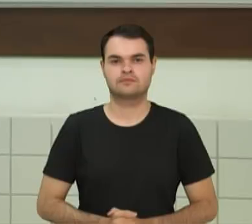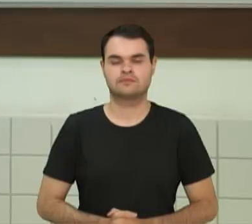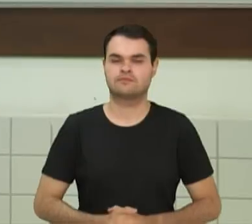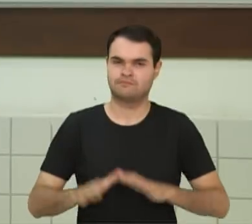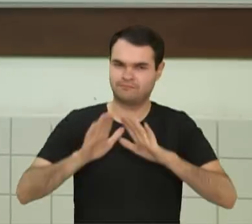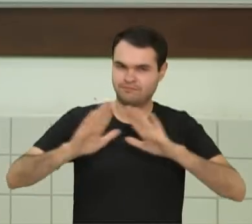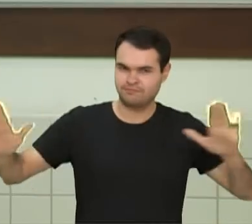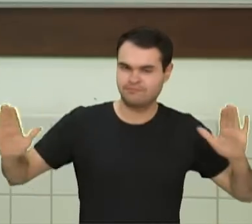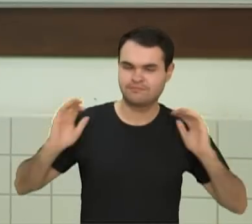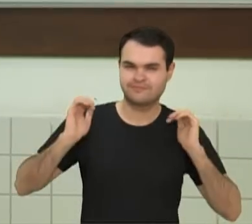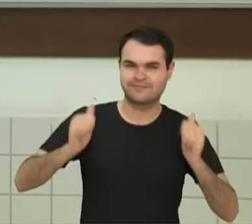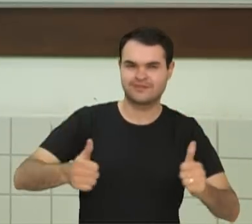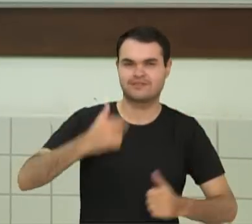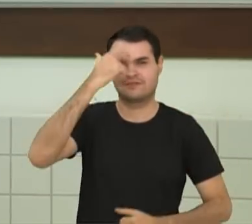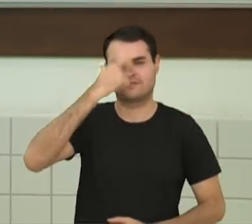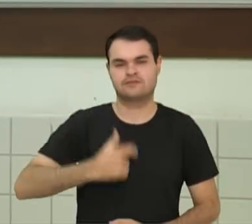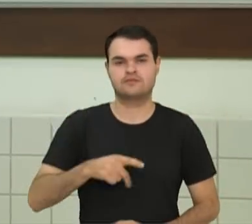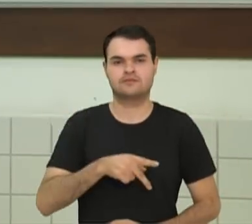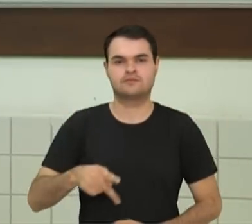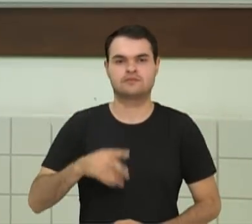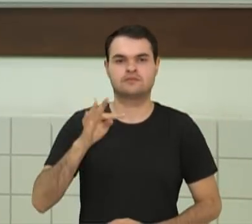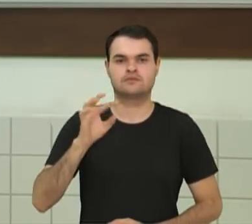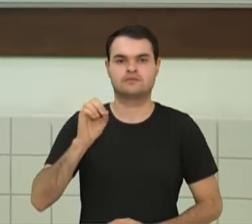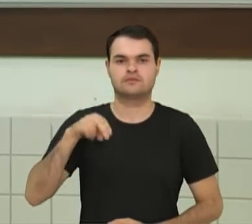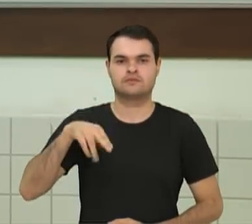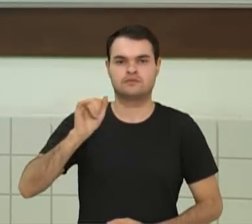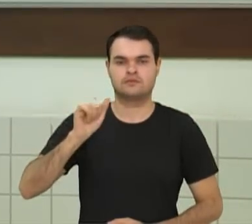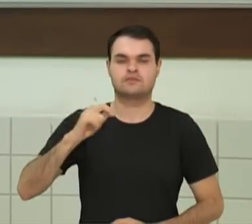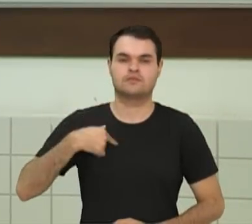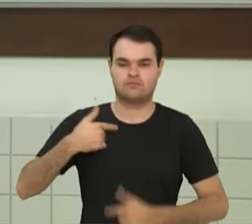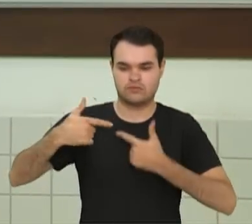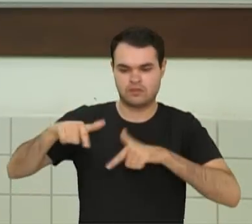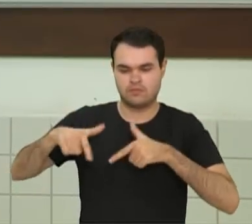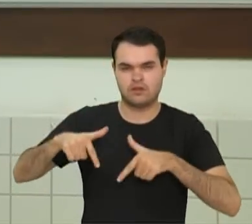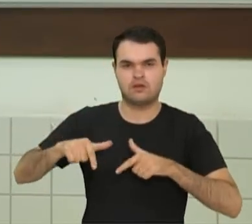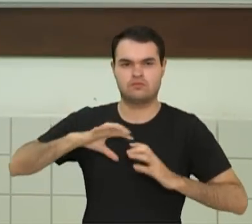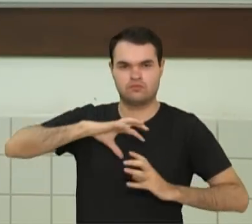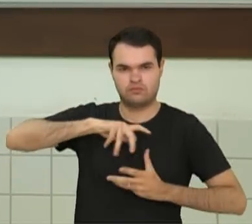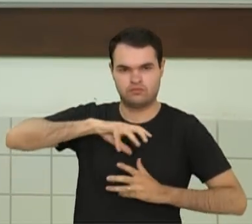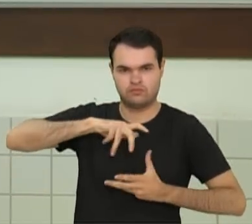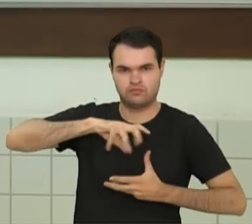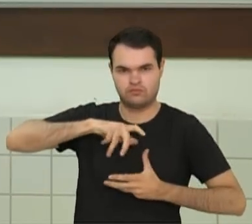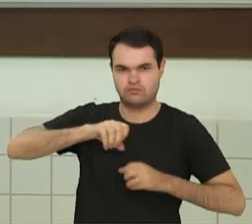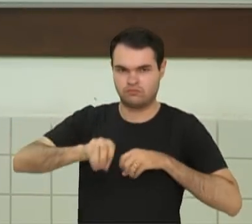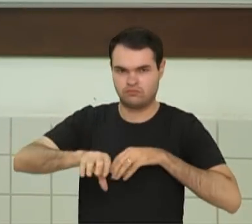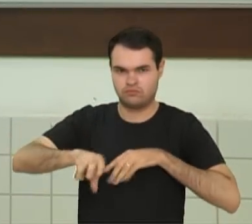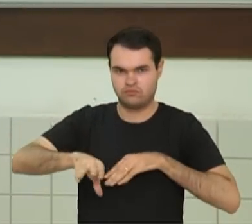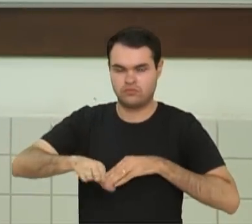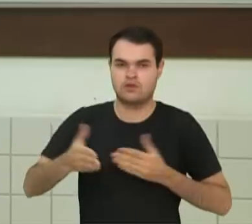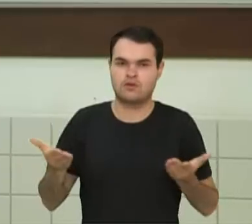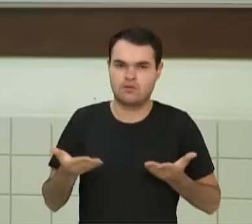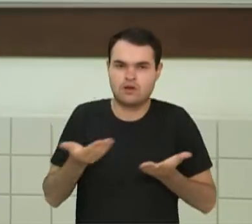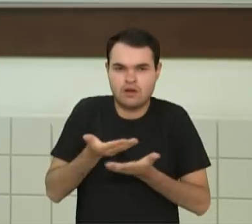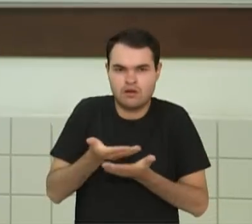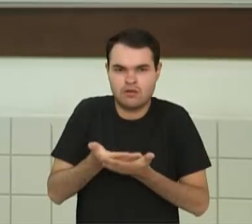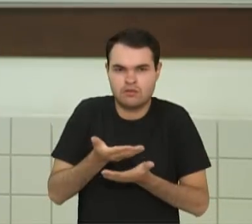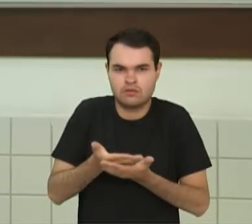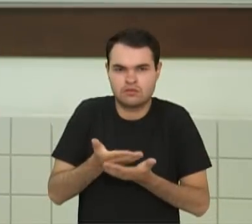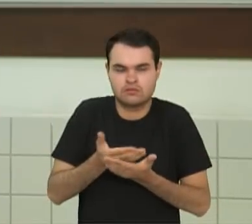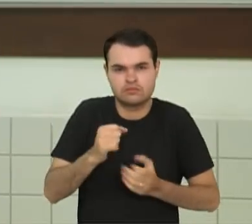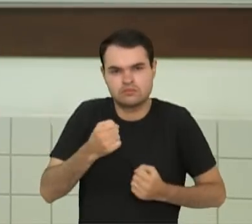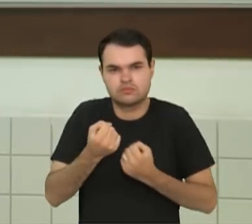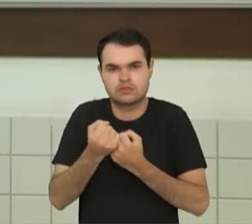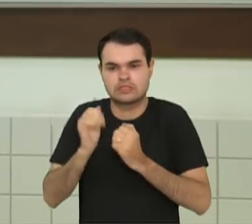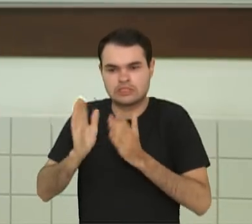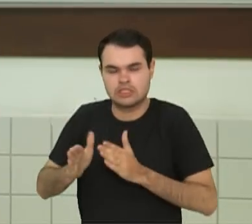Olá galera, tudo bom? Eu sou o professor Tony, trabalho no Colégio Estadual do Paraná e como eu estou fazendo nas últimas aulas, estou dando um olho lá para as escolas que eu